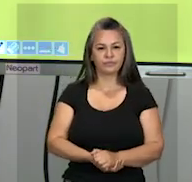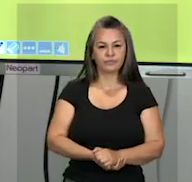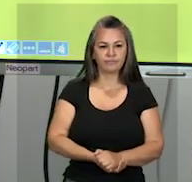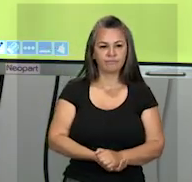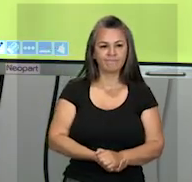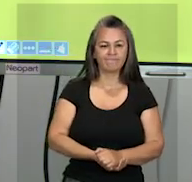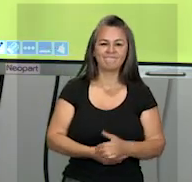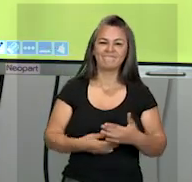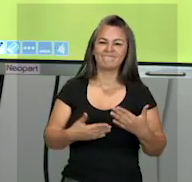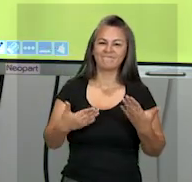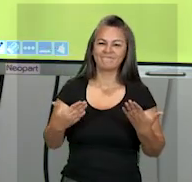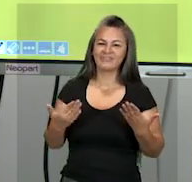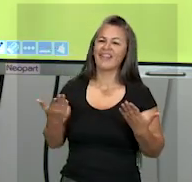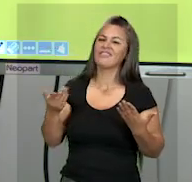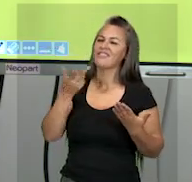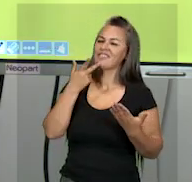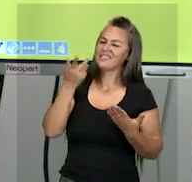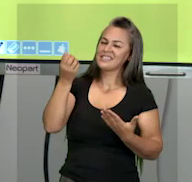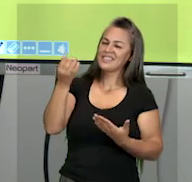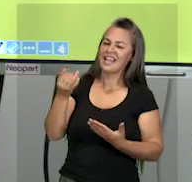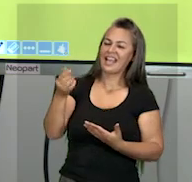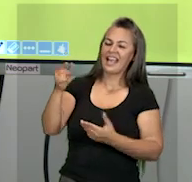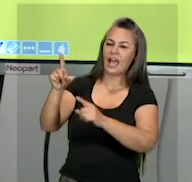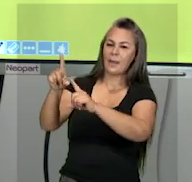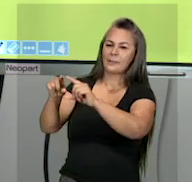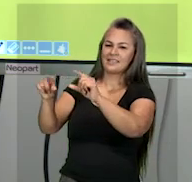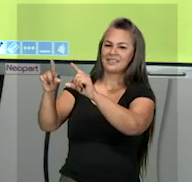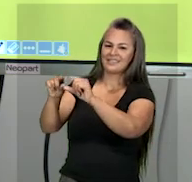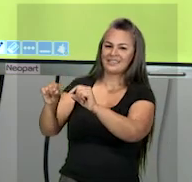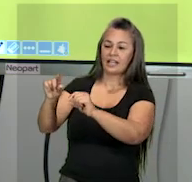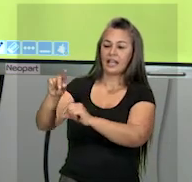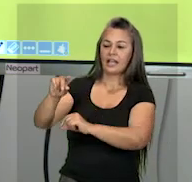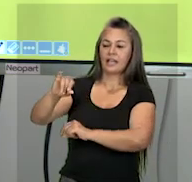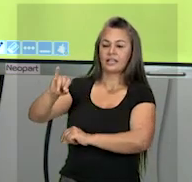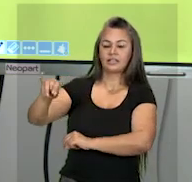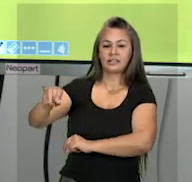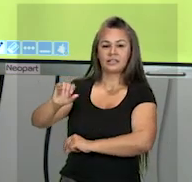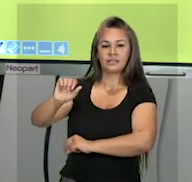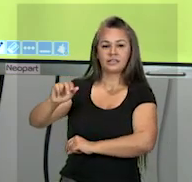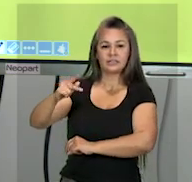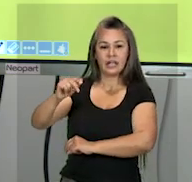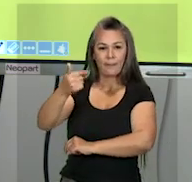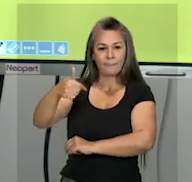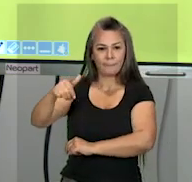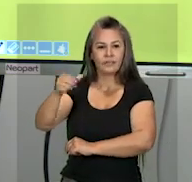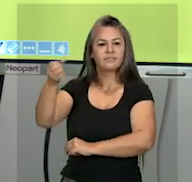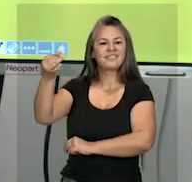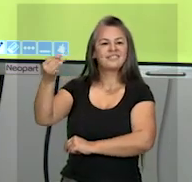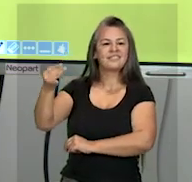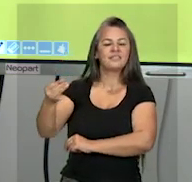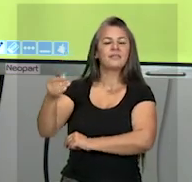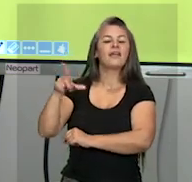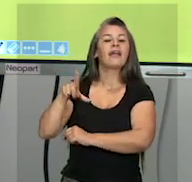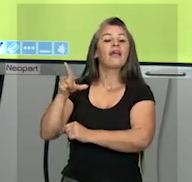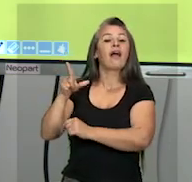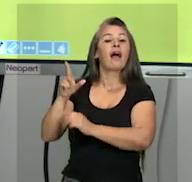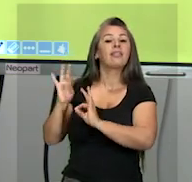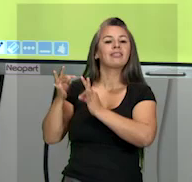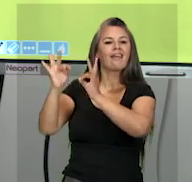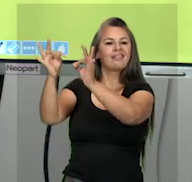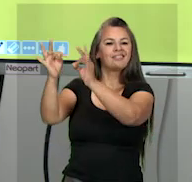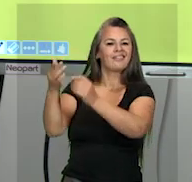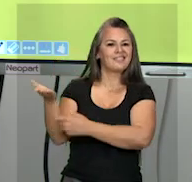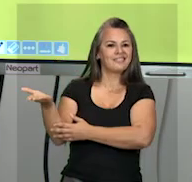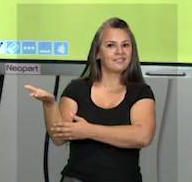e falar de Japão não tem como a gente não pensar no alto investimento da indústria de games, robótica e indústria cultural. Talvez seja por isso